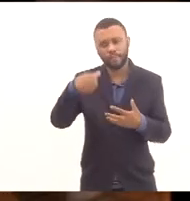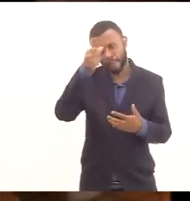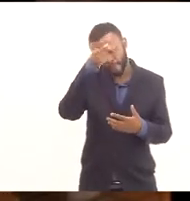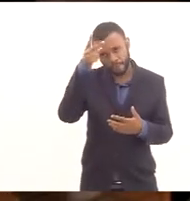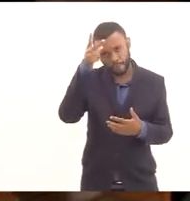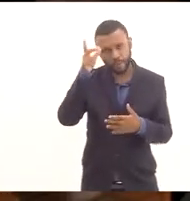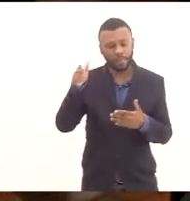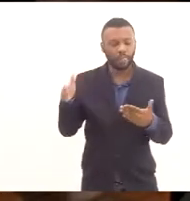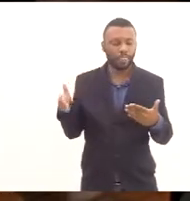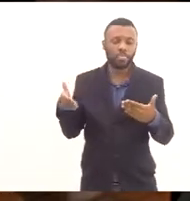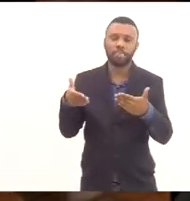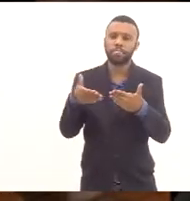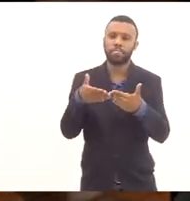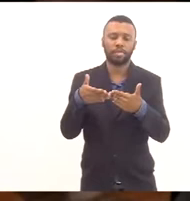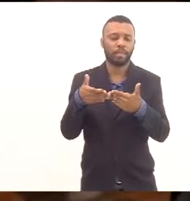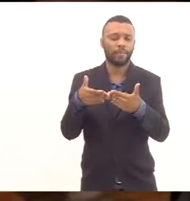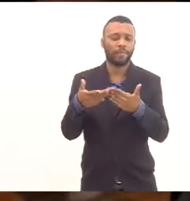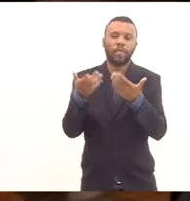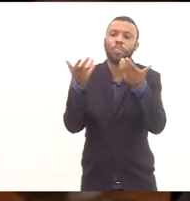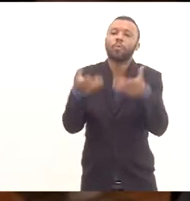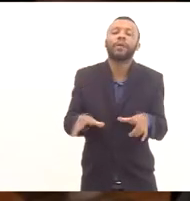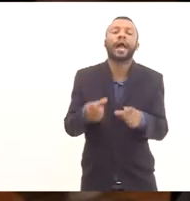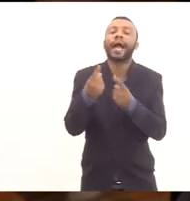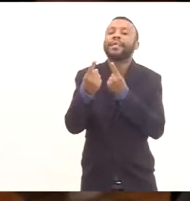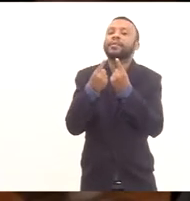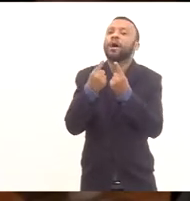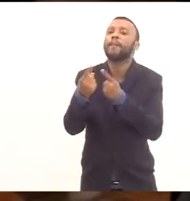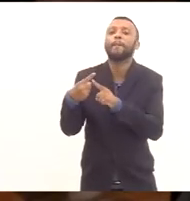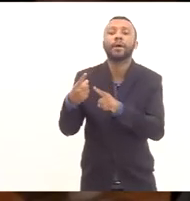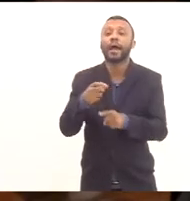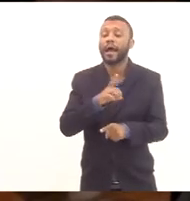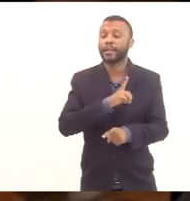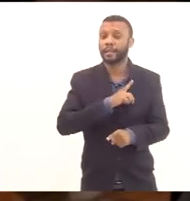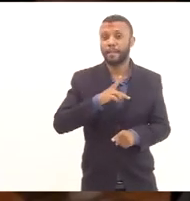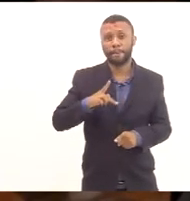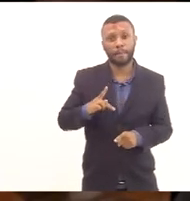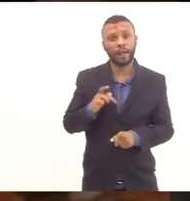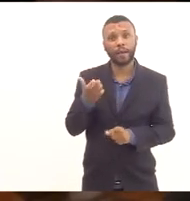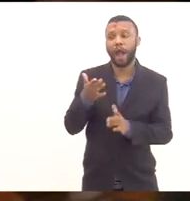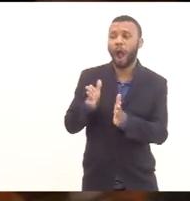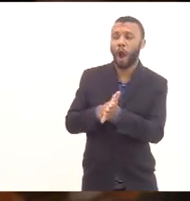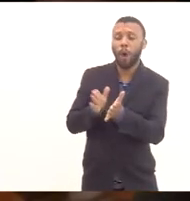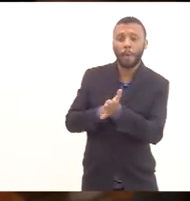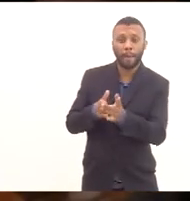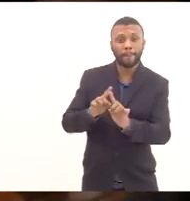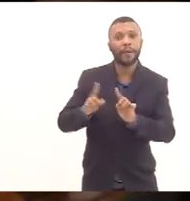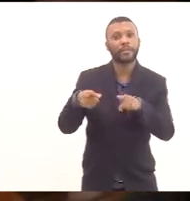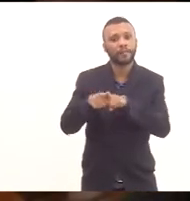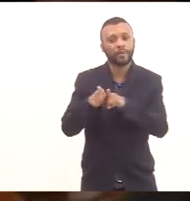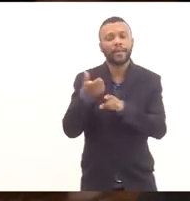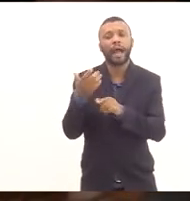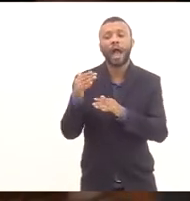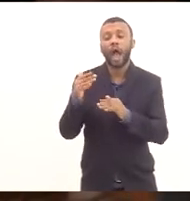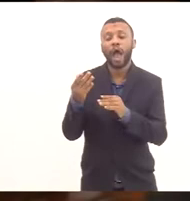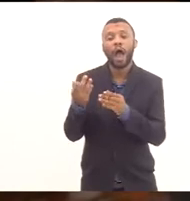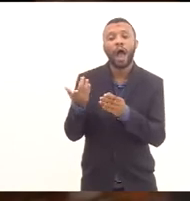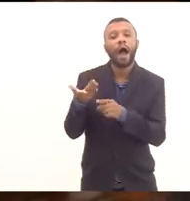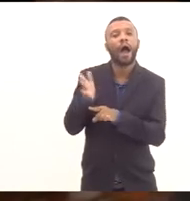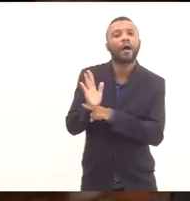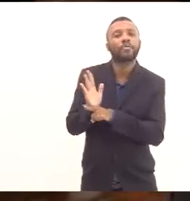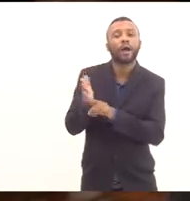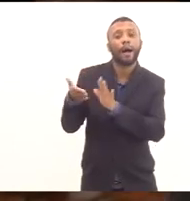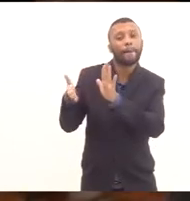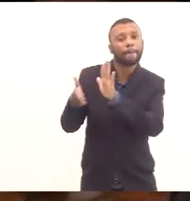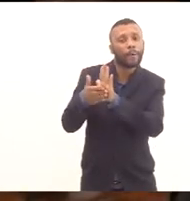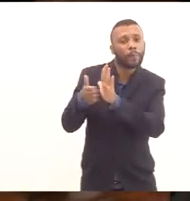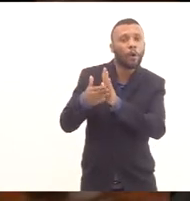absolutamente fechada para o diálogo porque a defensoria ela quer cobrar mas ela também quer constituir a política pública ela